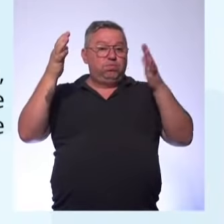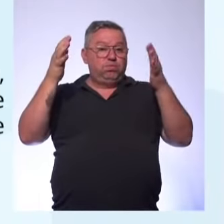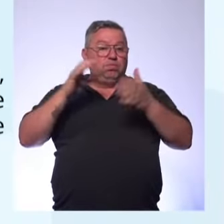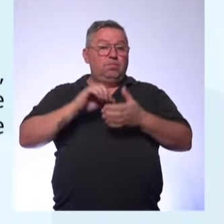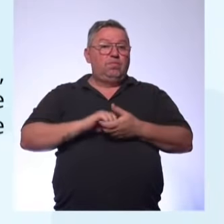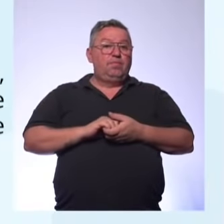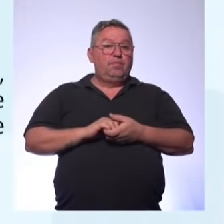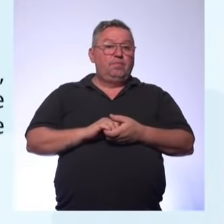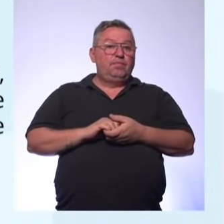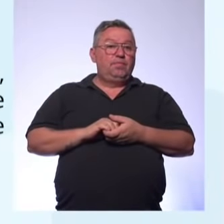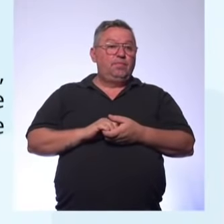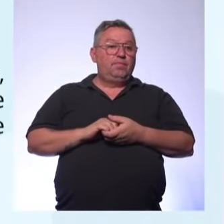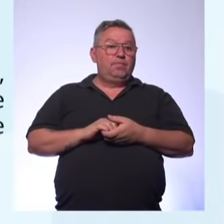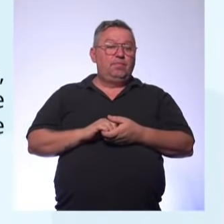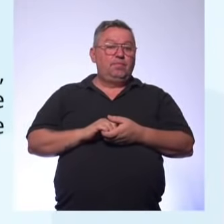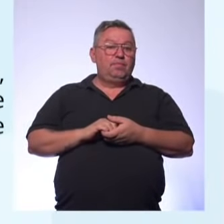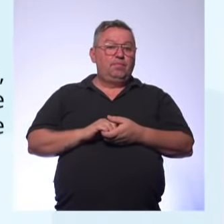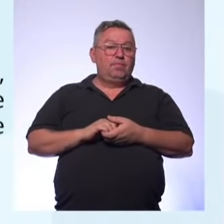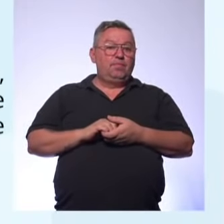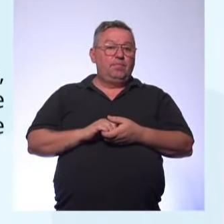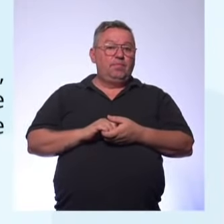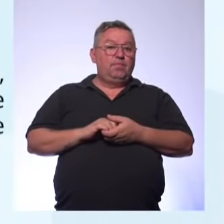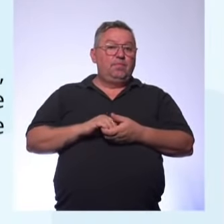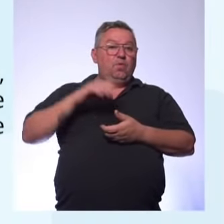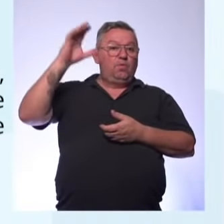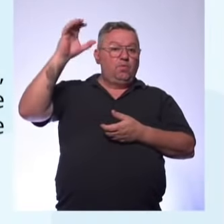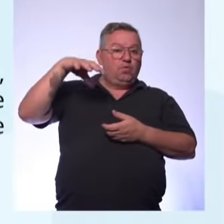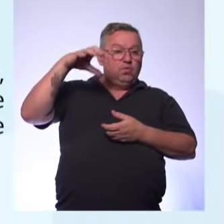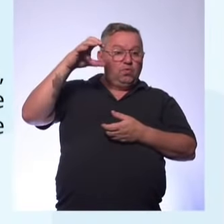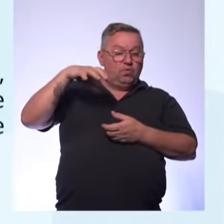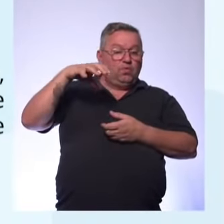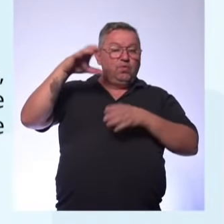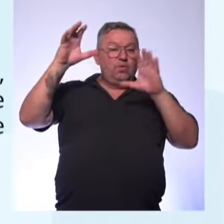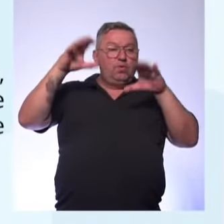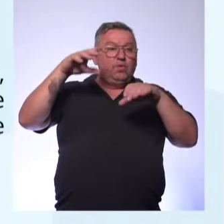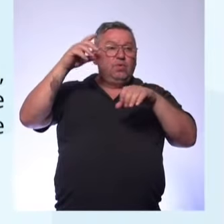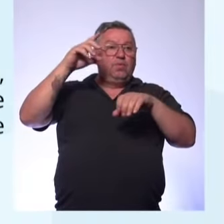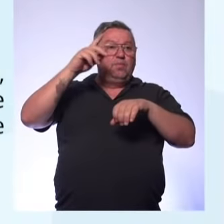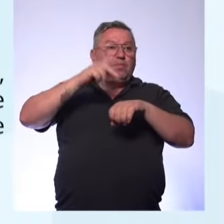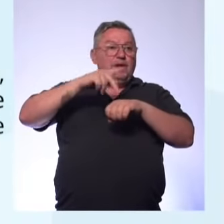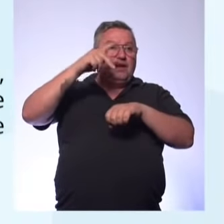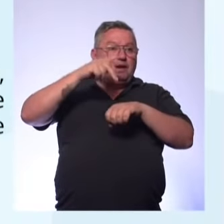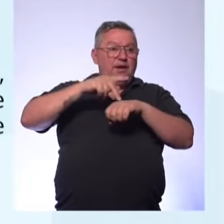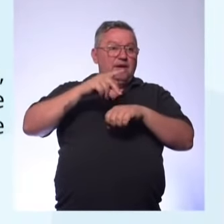Like rains, hails and storms. Como chuva, tempestade de granito.